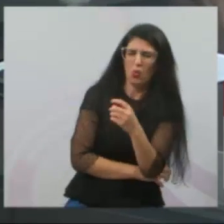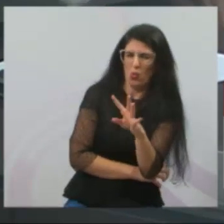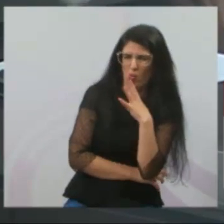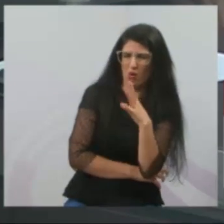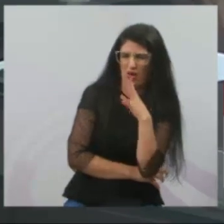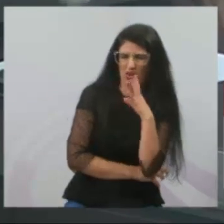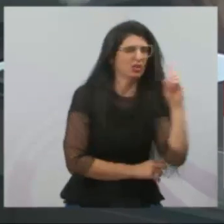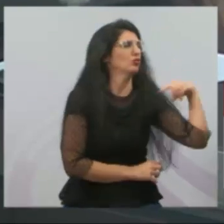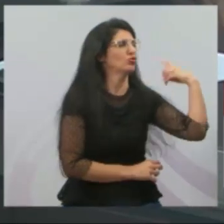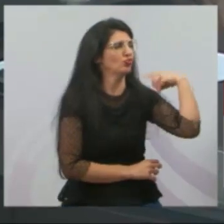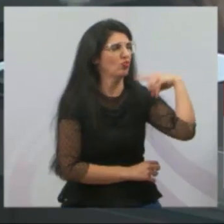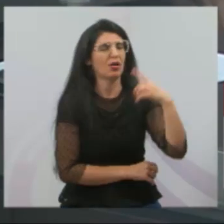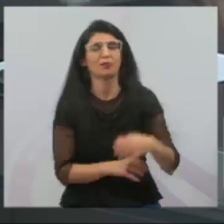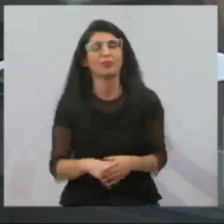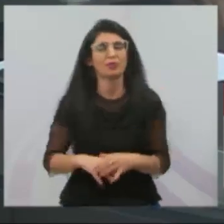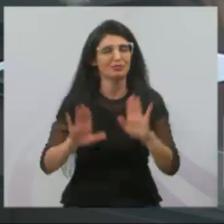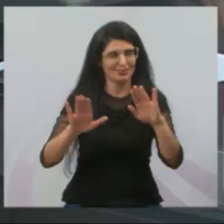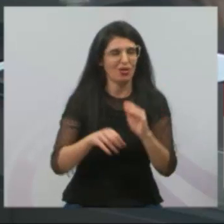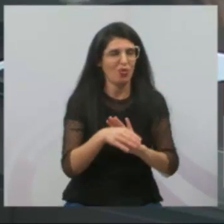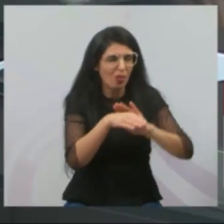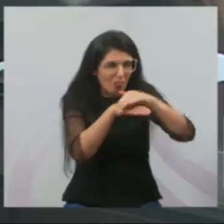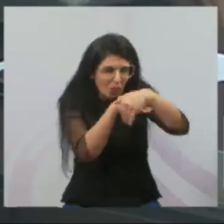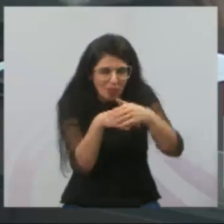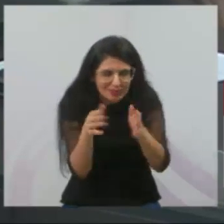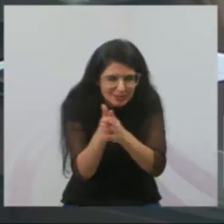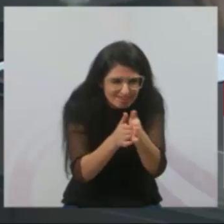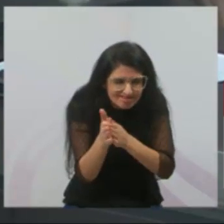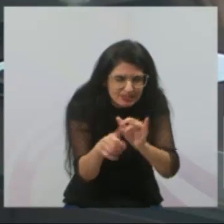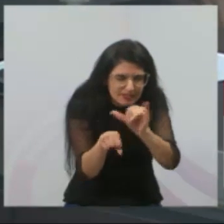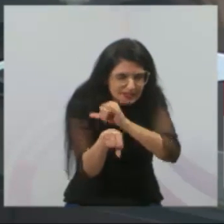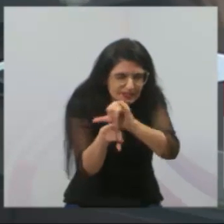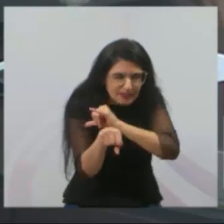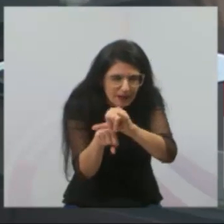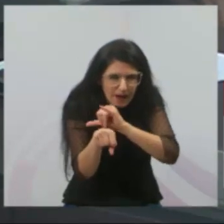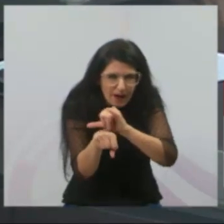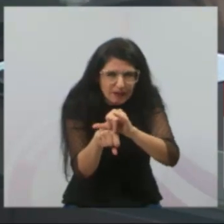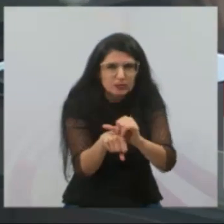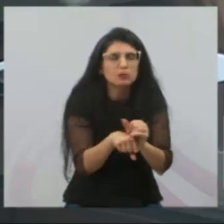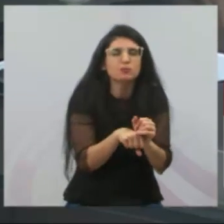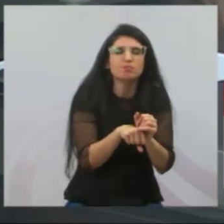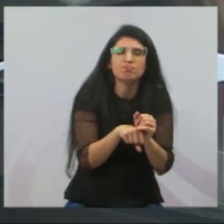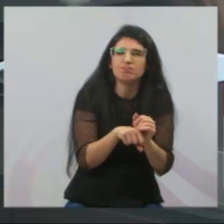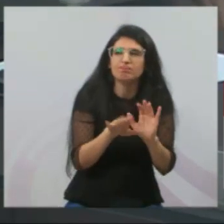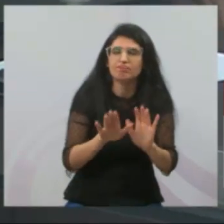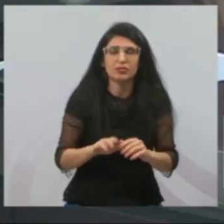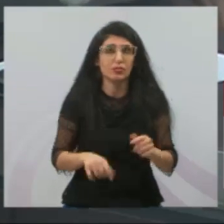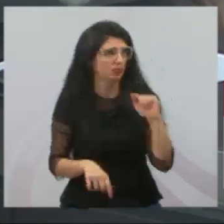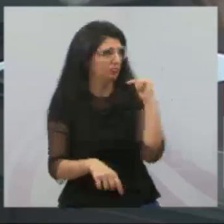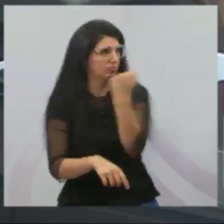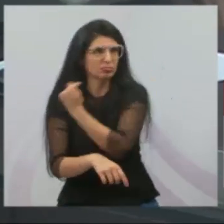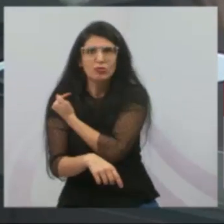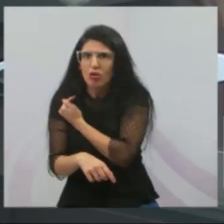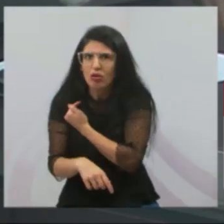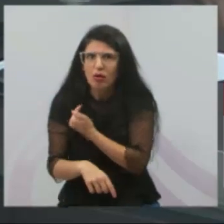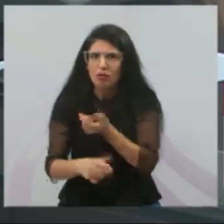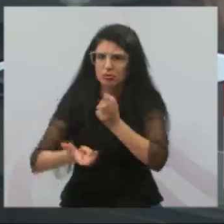meio que na calada da noite colocou esse aumento sem discussão. E nós, conselheiros,